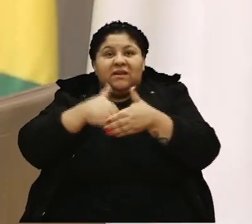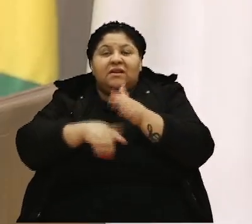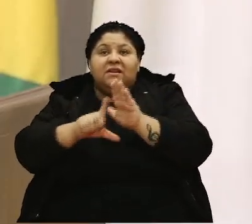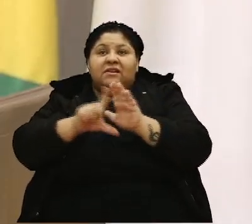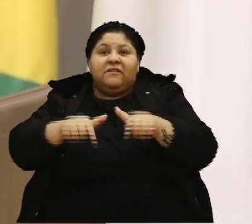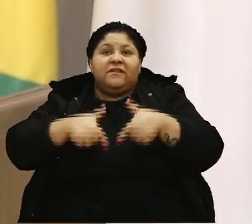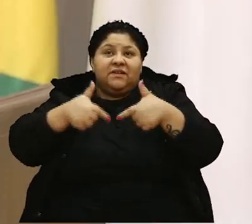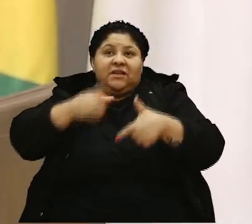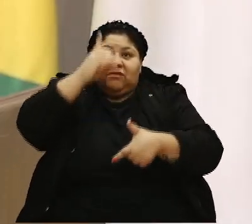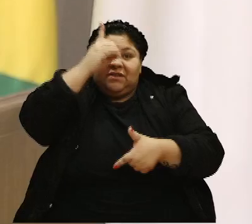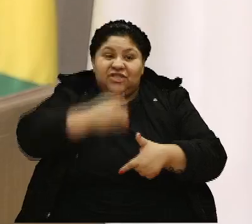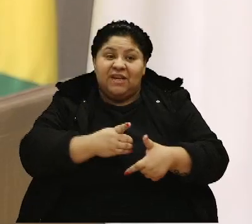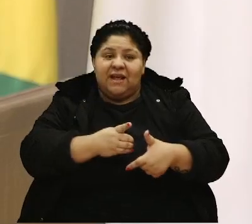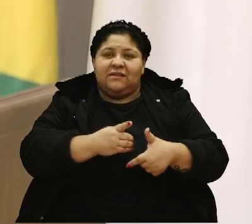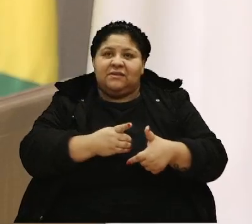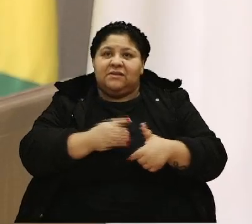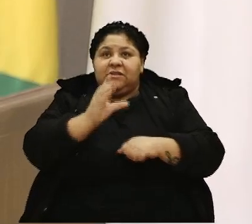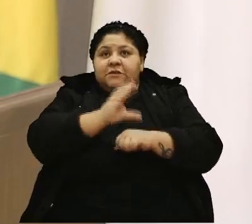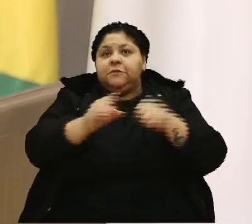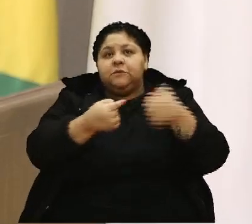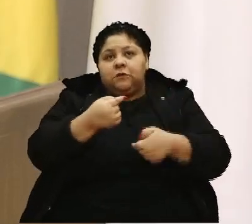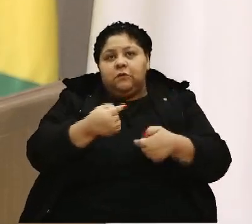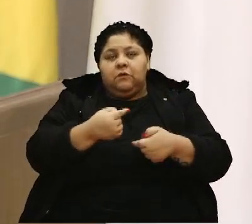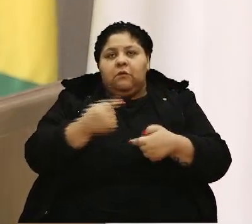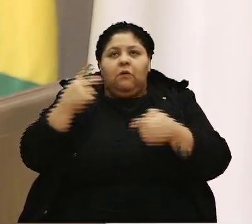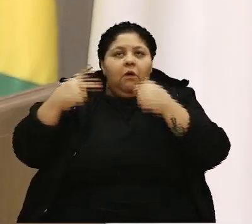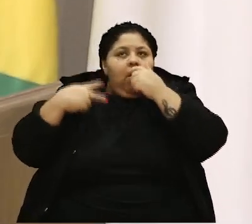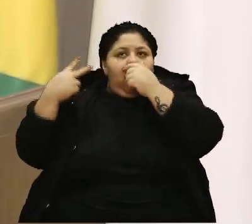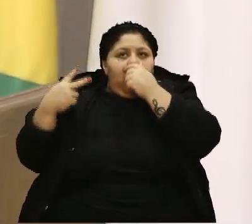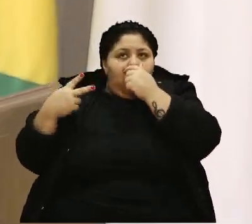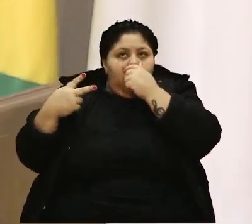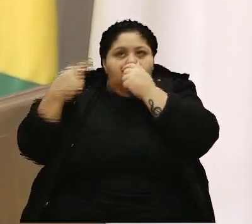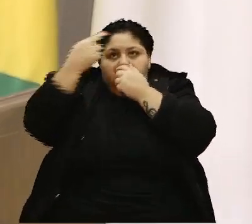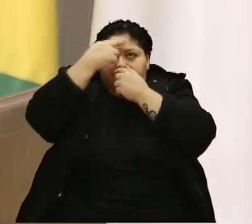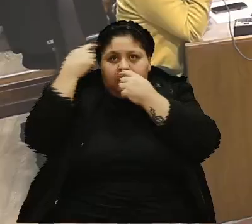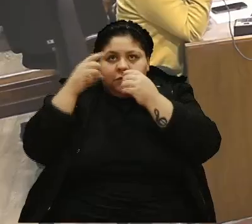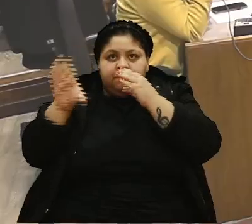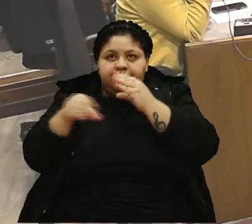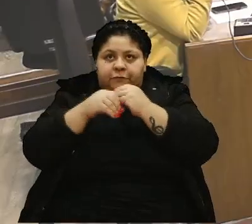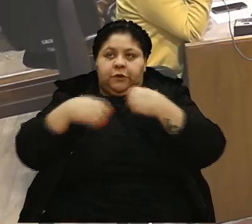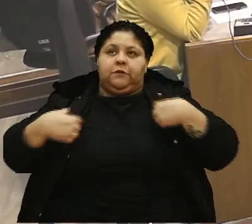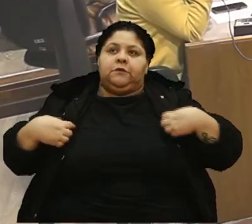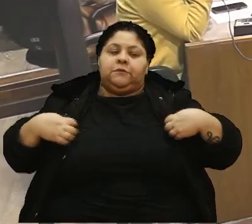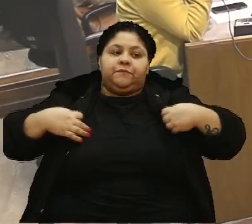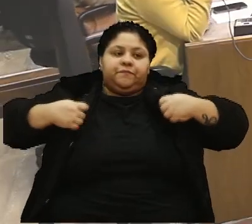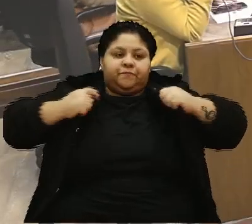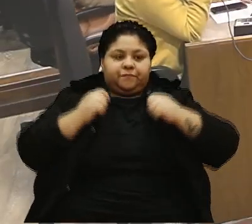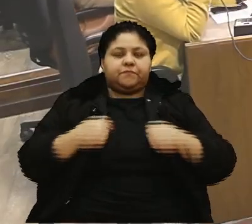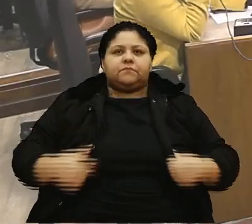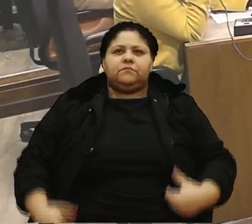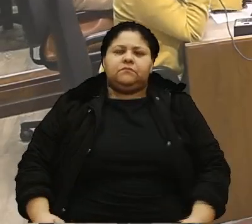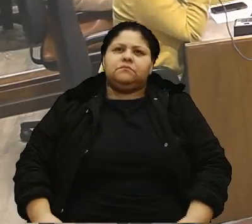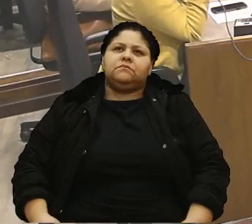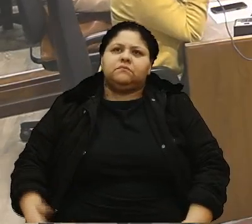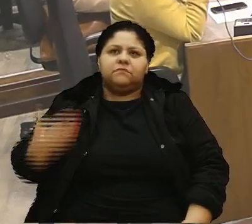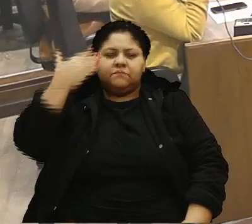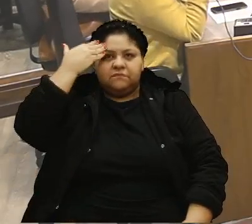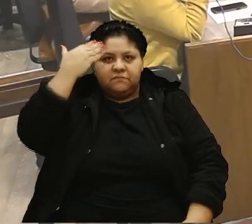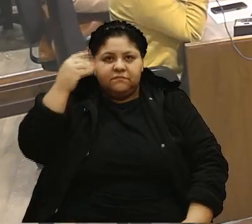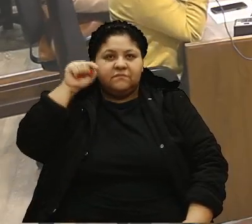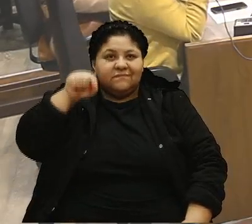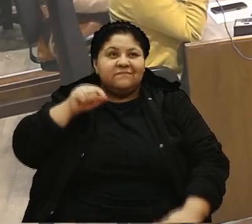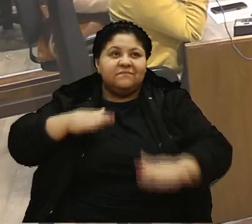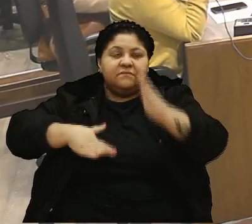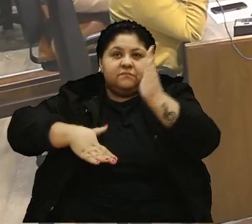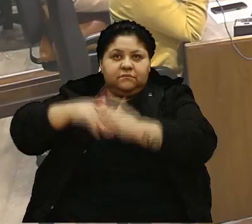ação direta de constitucionalidade. Então, vereador Rafael Bueno, seu à parte. Obrigado, vereador. Isso é uma construção que tem que